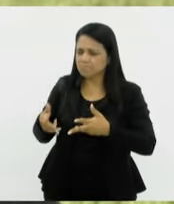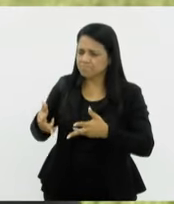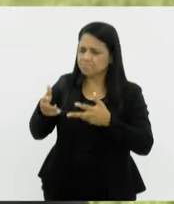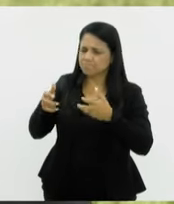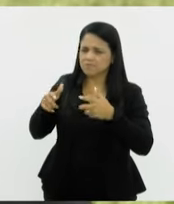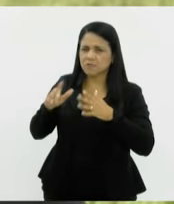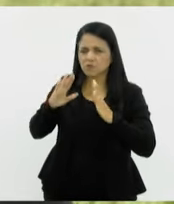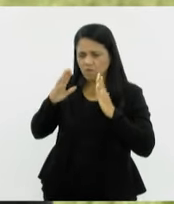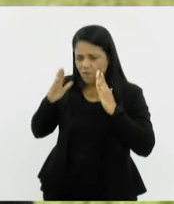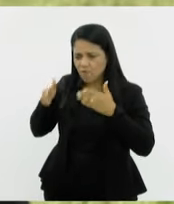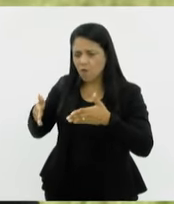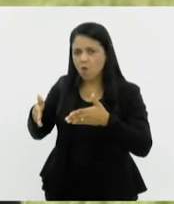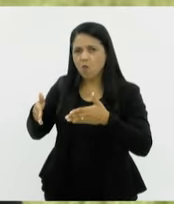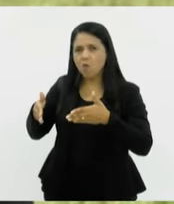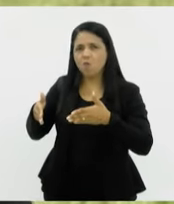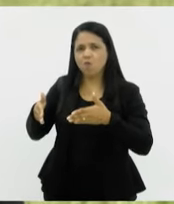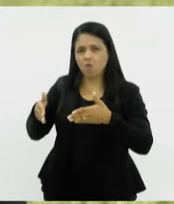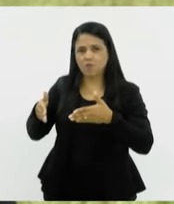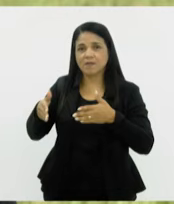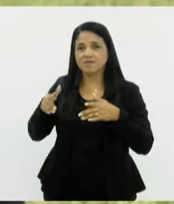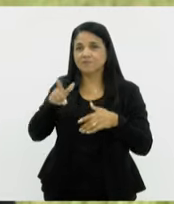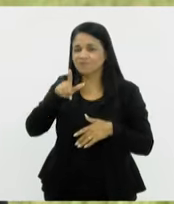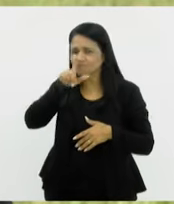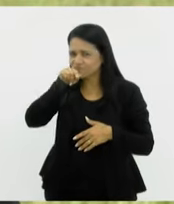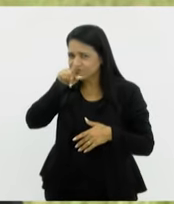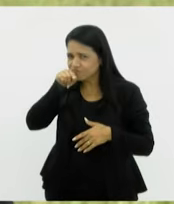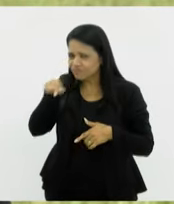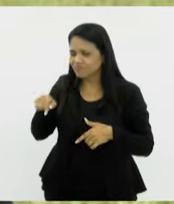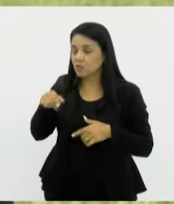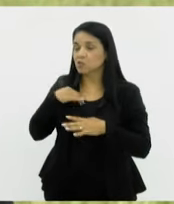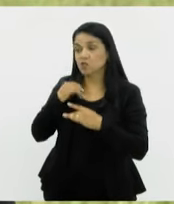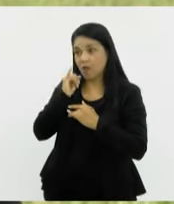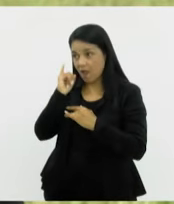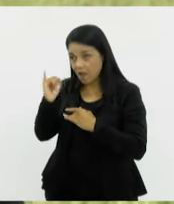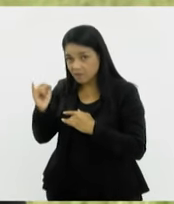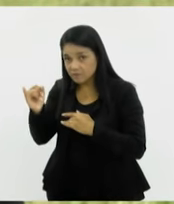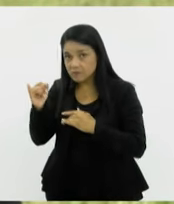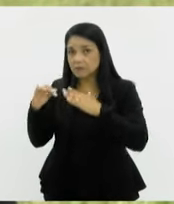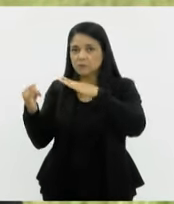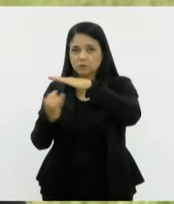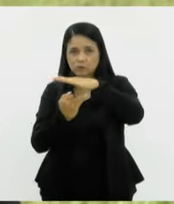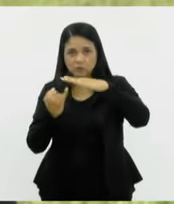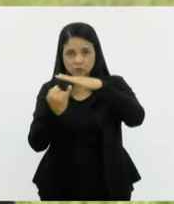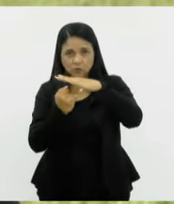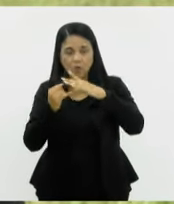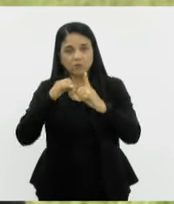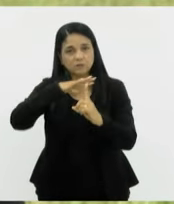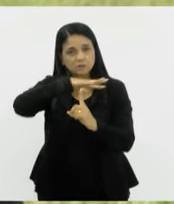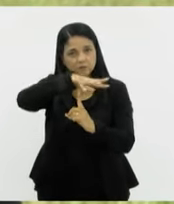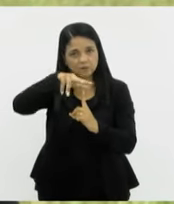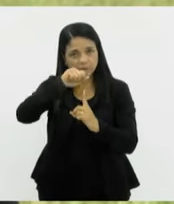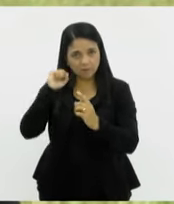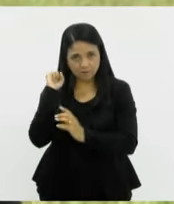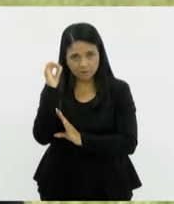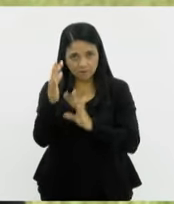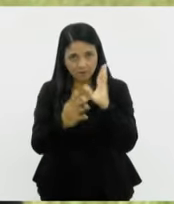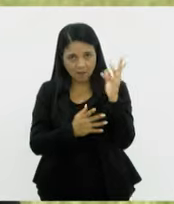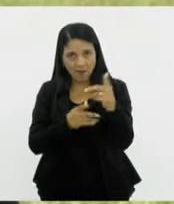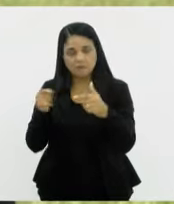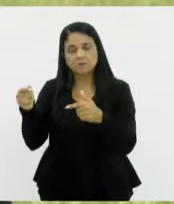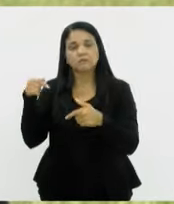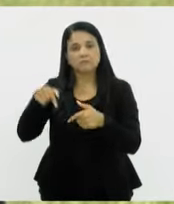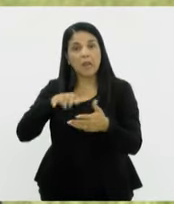um foco atrativo de fauna, principalmente de aves, a gente comunica sempre aos órgãos ambientais e eles fazem todo o processo